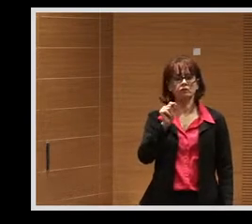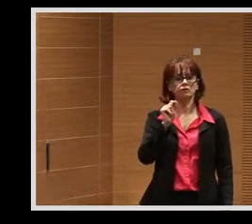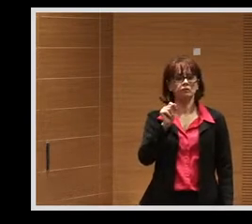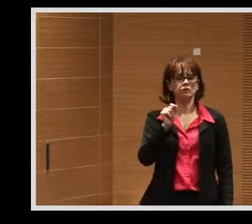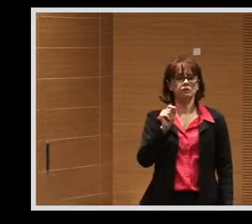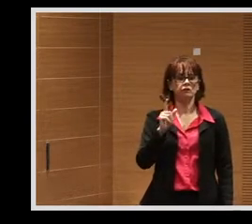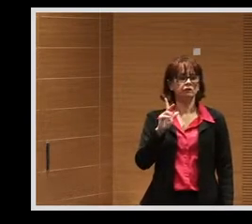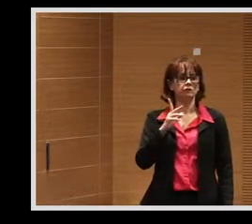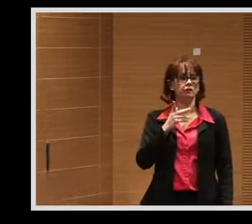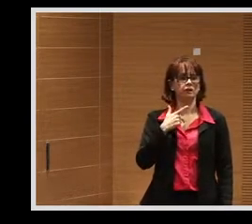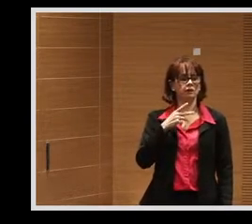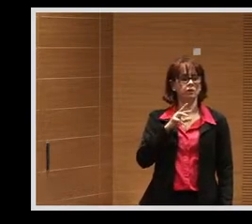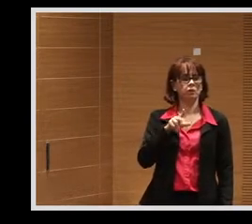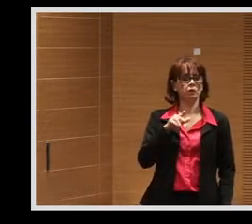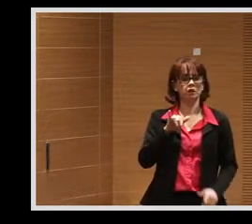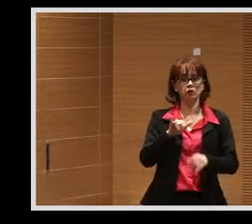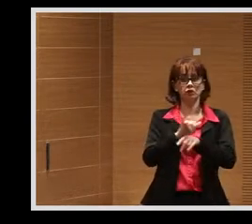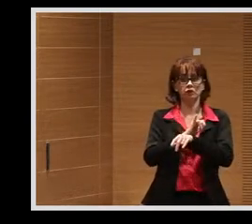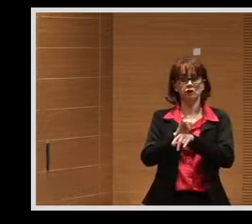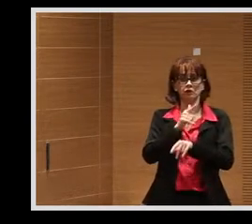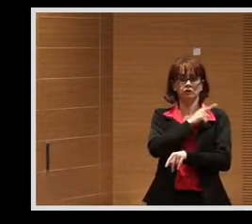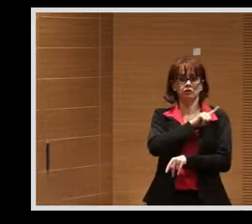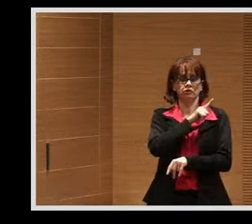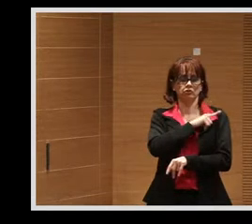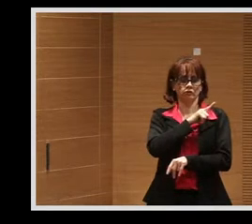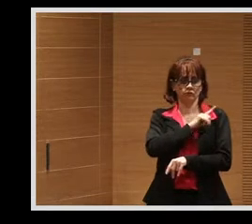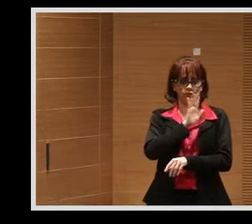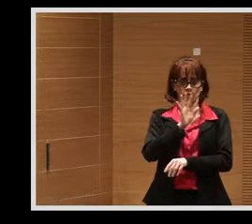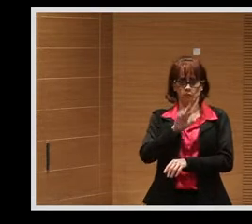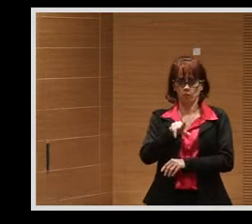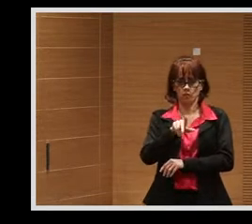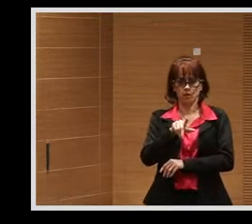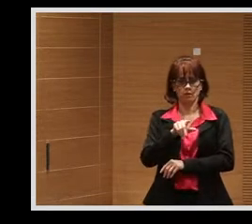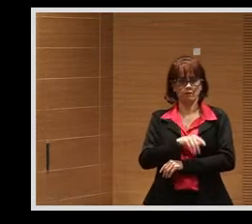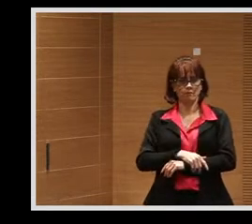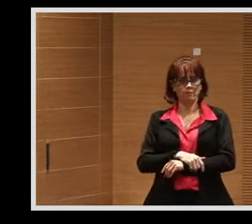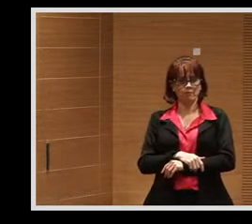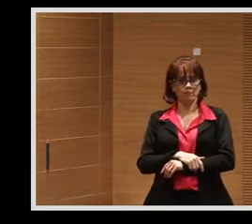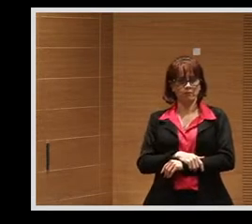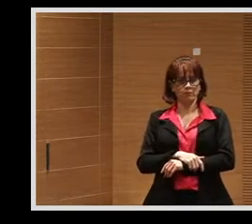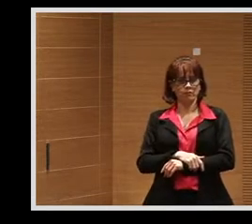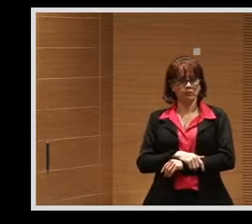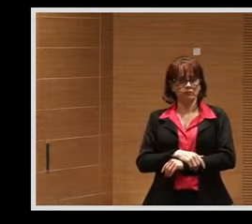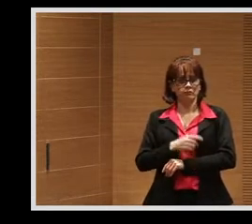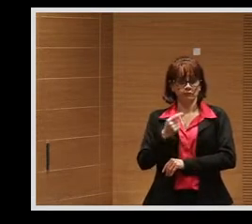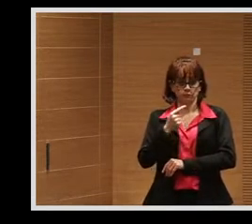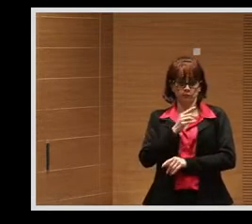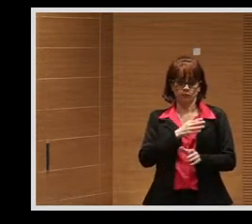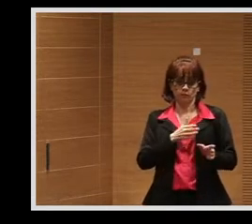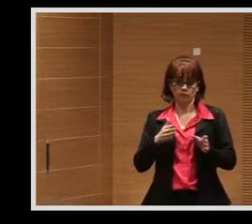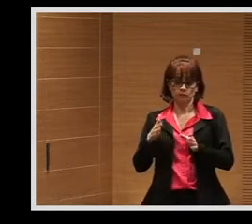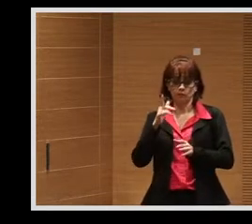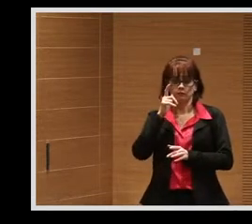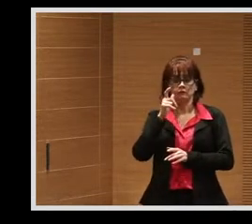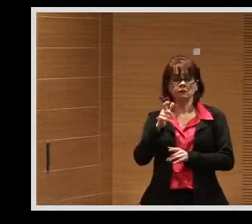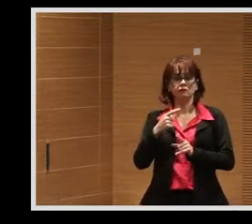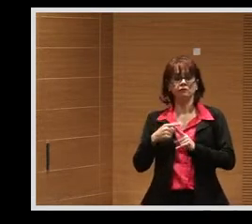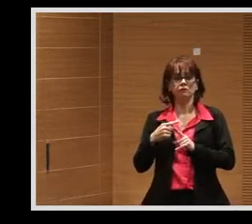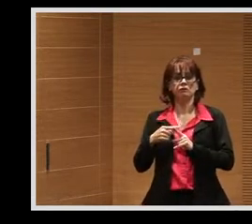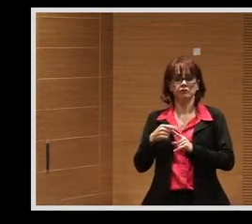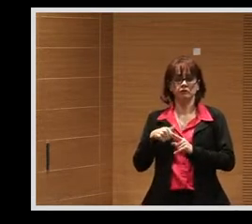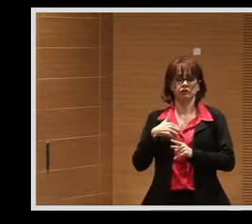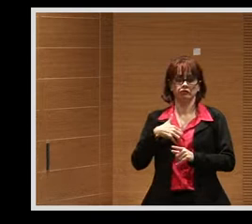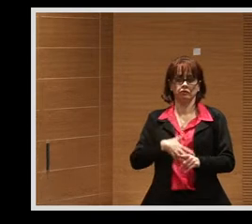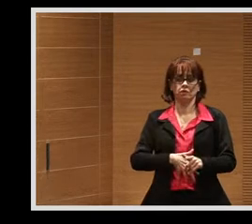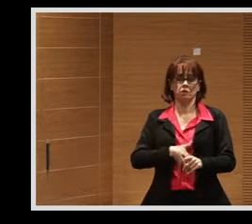eu chamei aqui de estratégia da gestão autônoma da medicação, né, que é um processo interessante. Eu tive a honra,